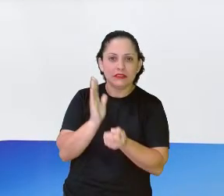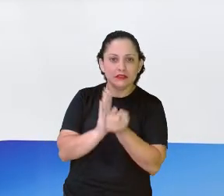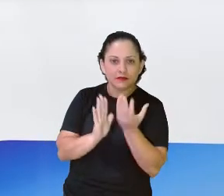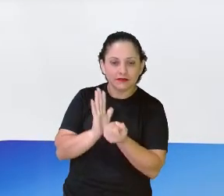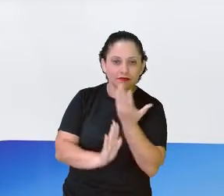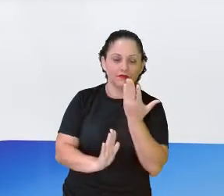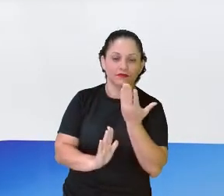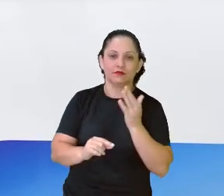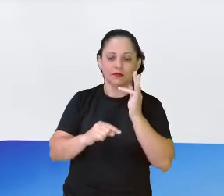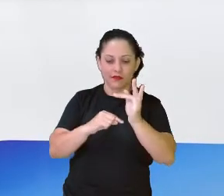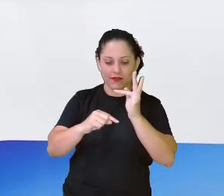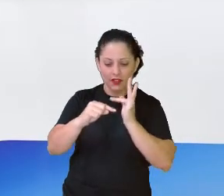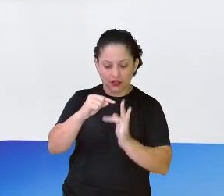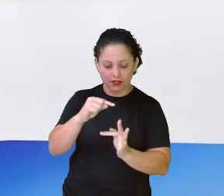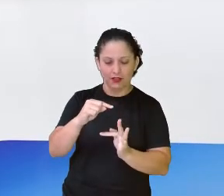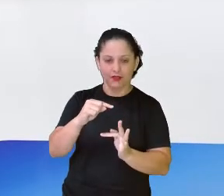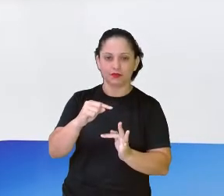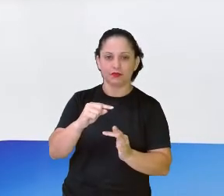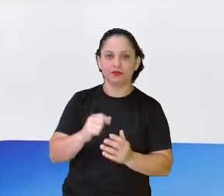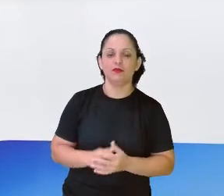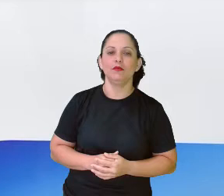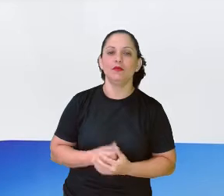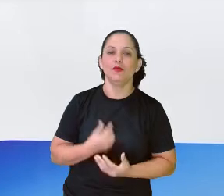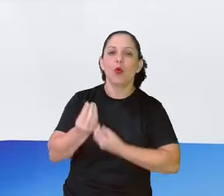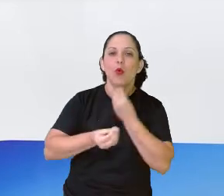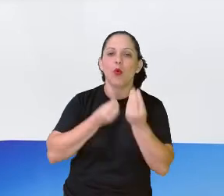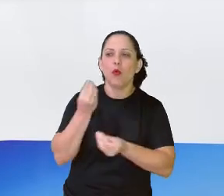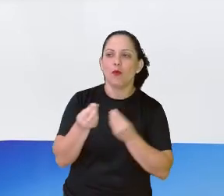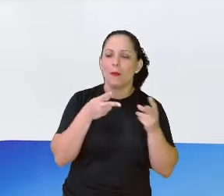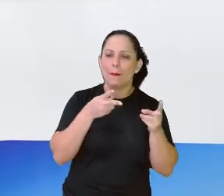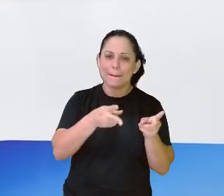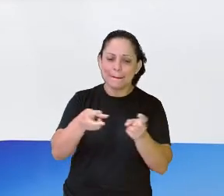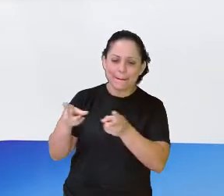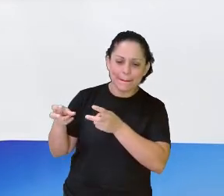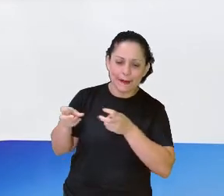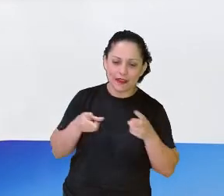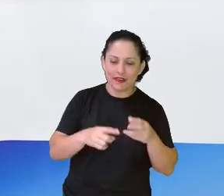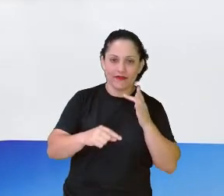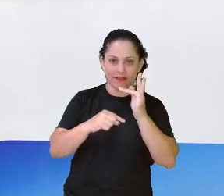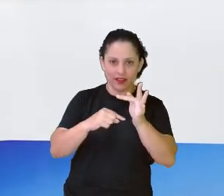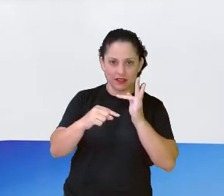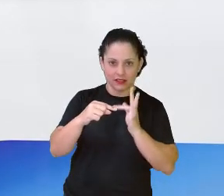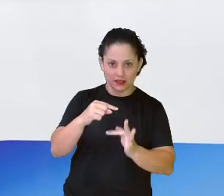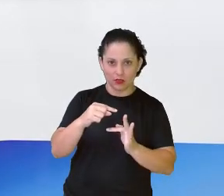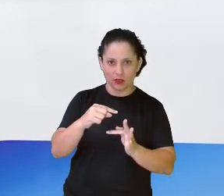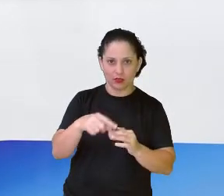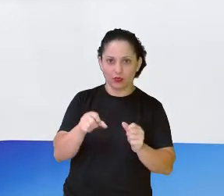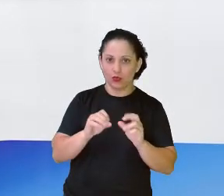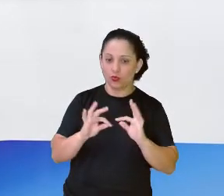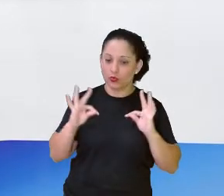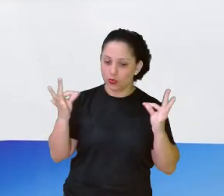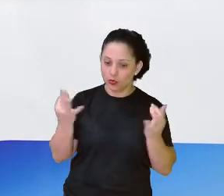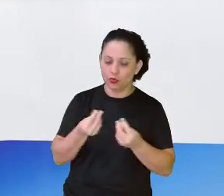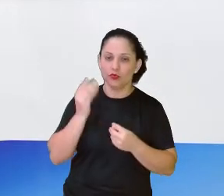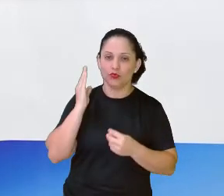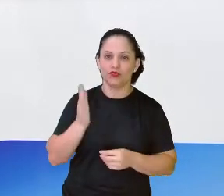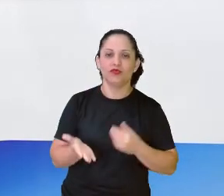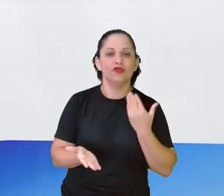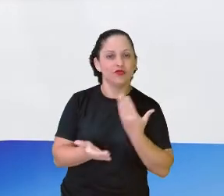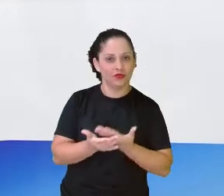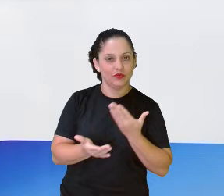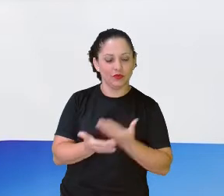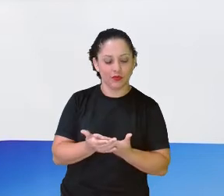fração, como a gente faz para identificar as frações. Tudo isso a gente já trabalhou. Eu só